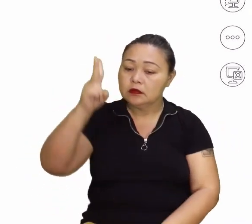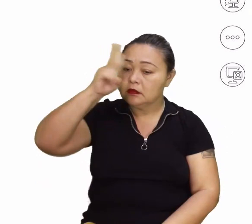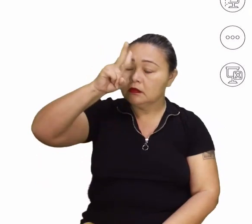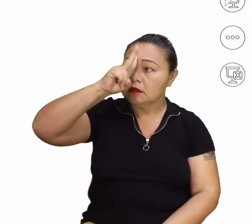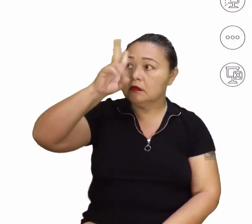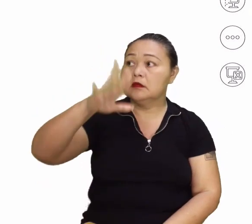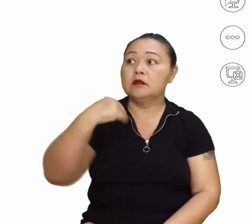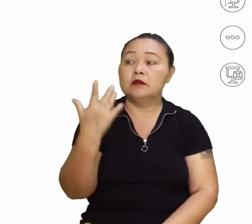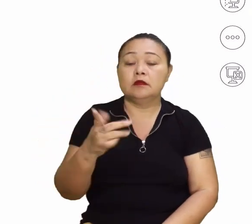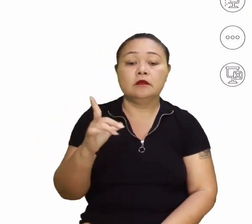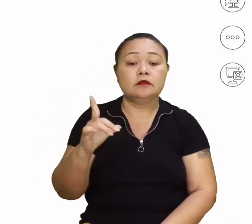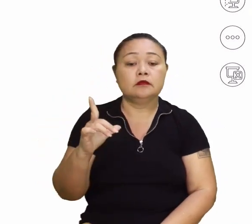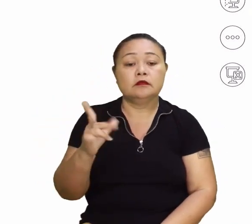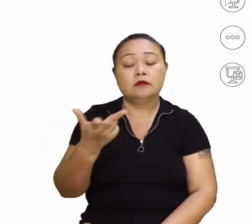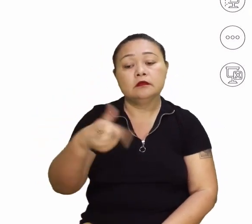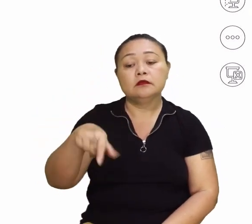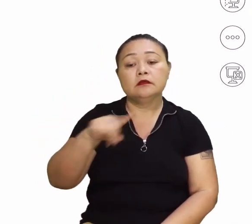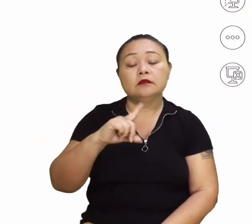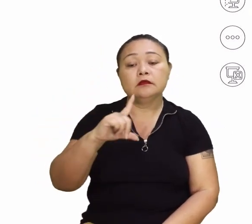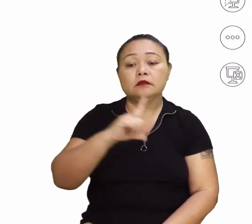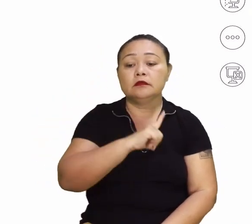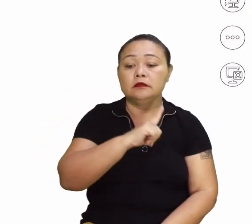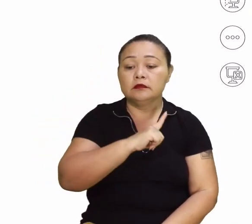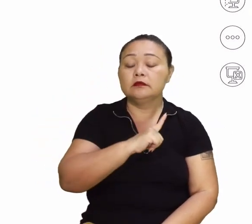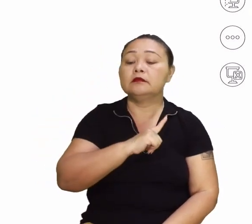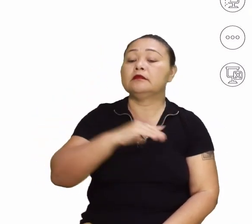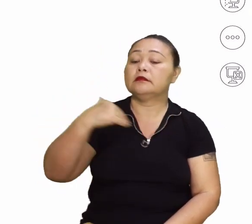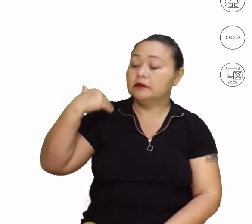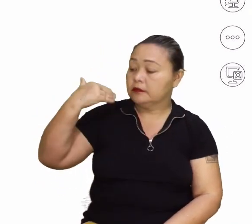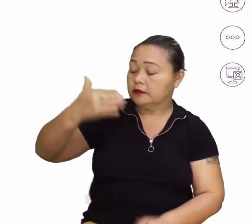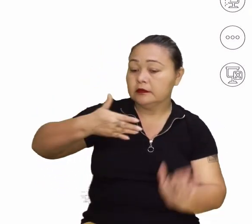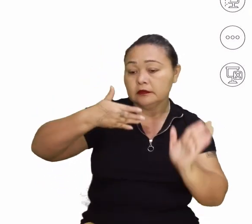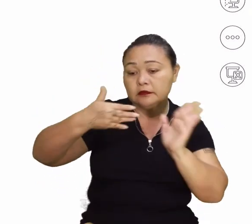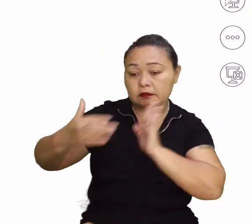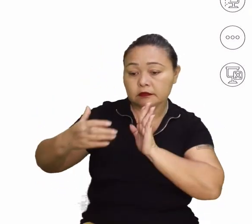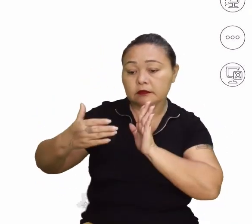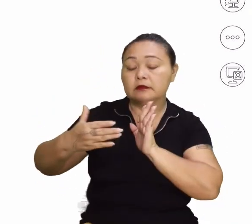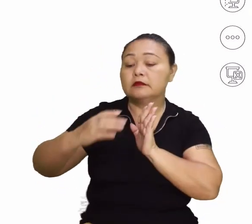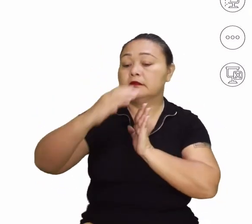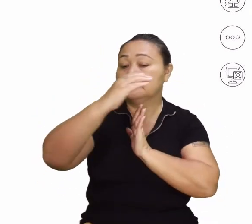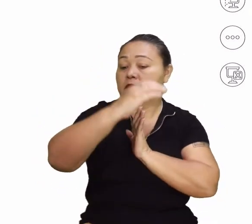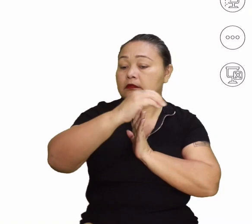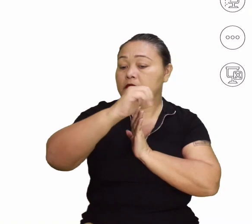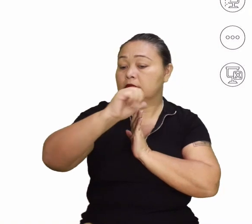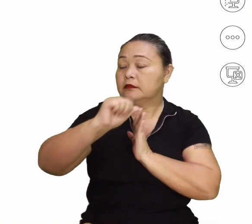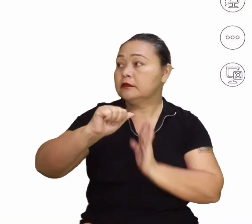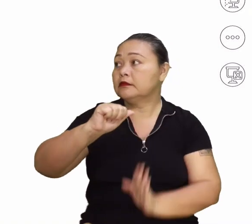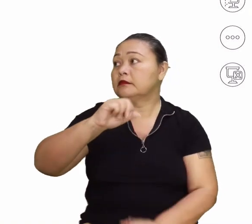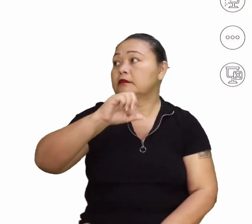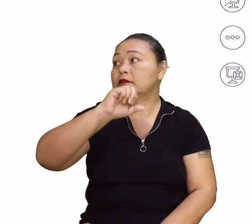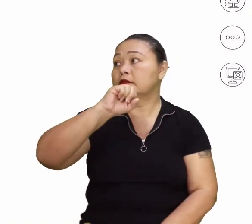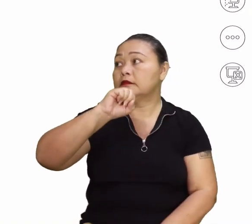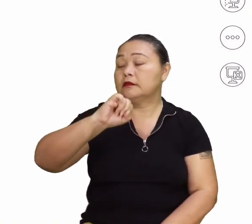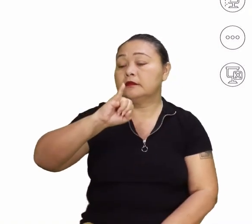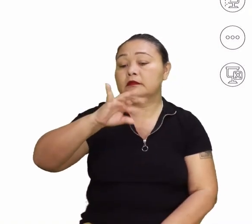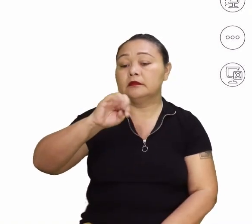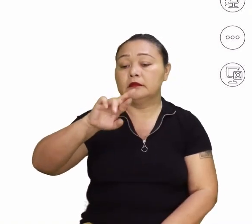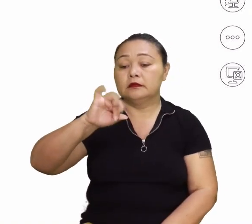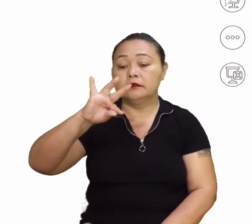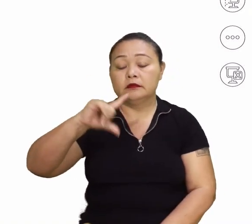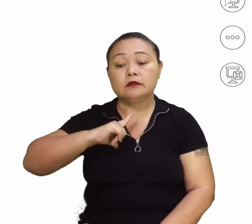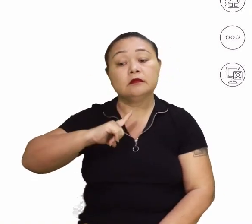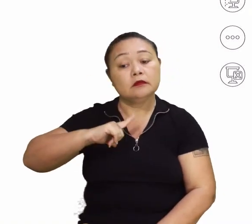vocês, que teve o ciclo da cassiterita? Lembra que eu falei para vocês que num